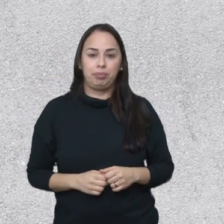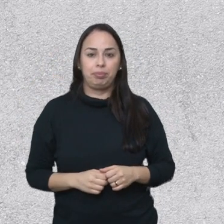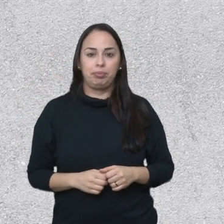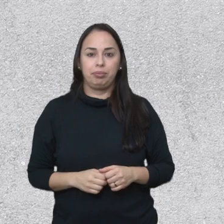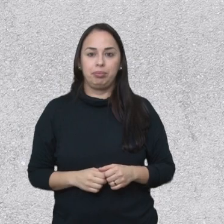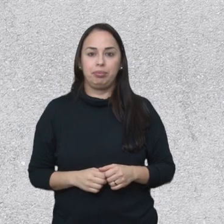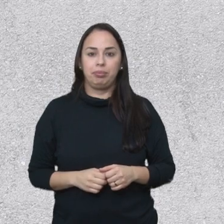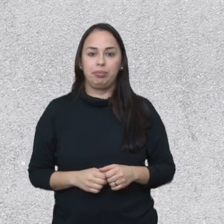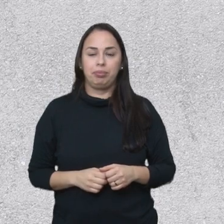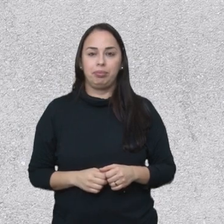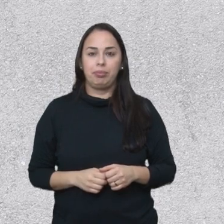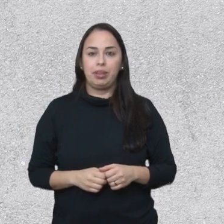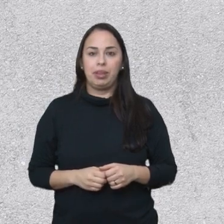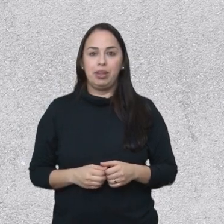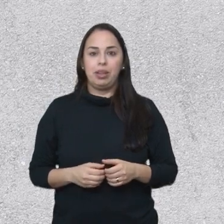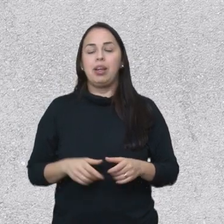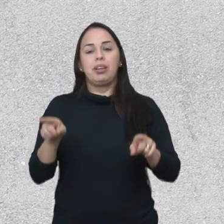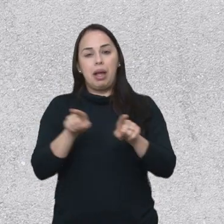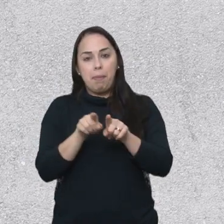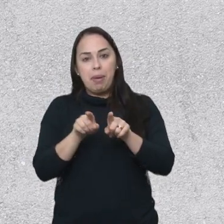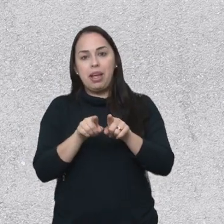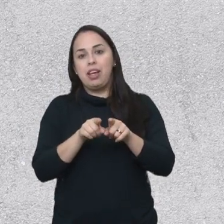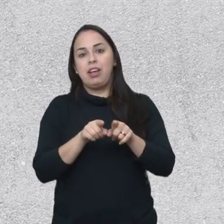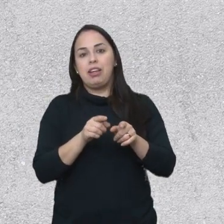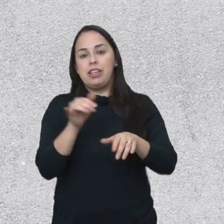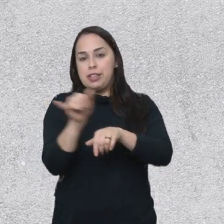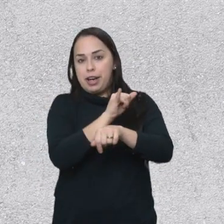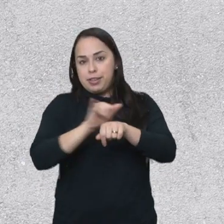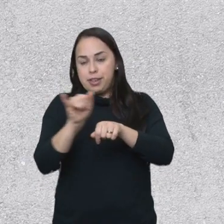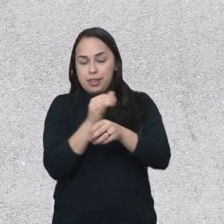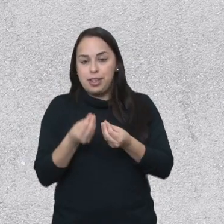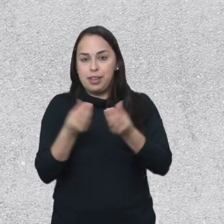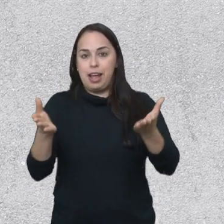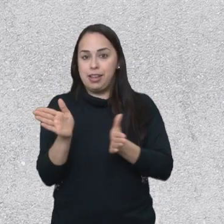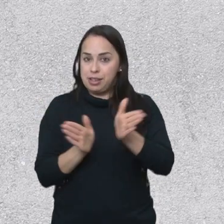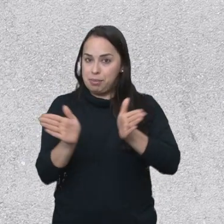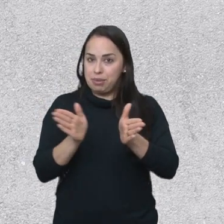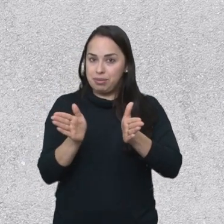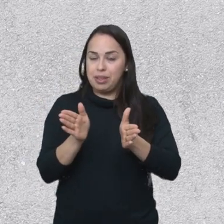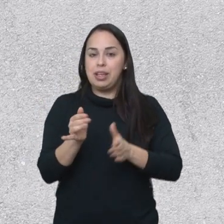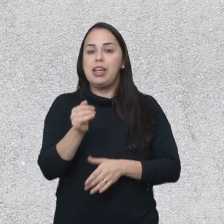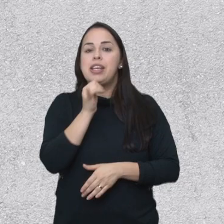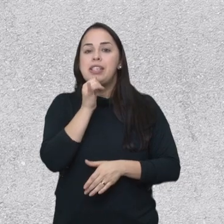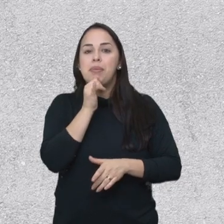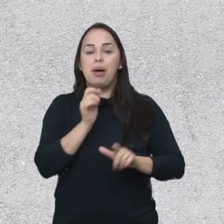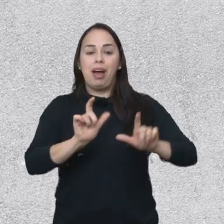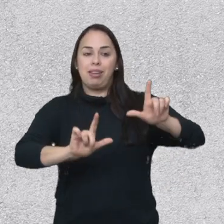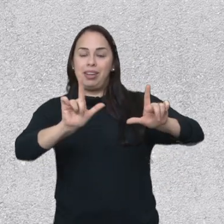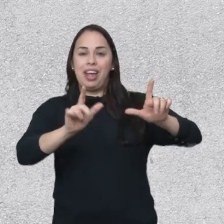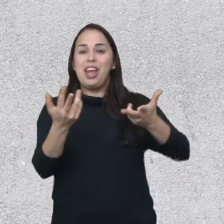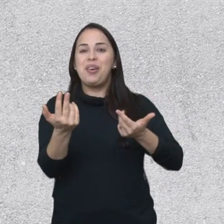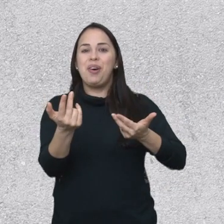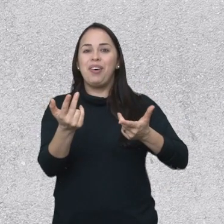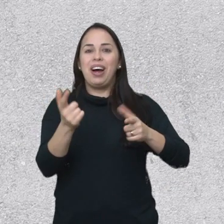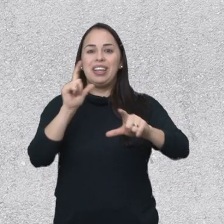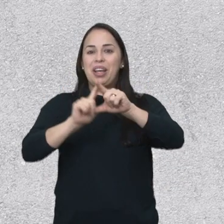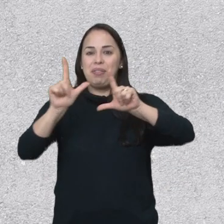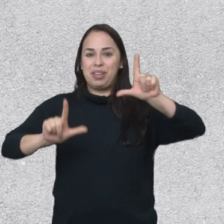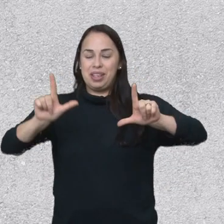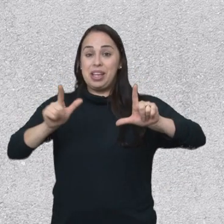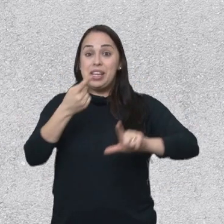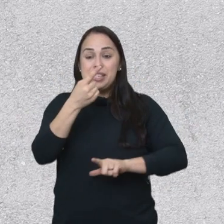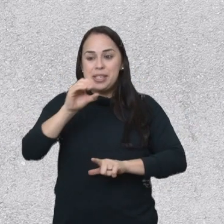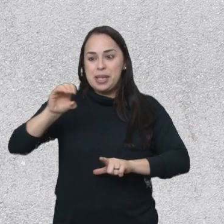Cursos. Recursos que proporcionam acessibilidade também vêm crescendo bastante. Cada vez mais, emissoras procuram ser como a TV